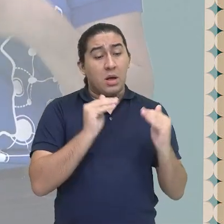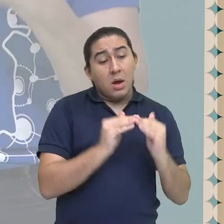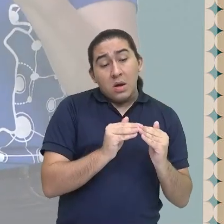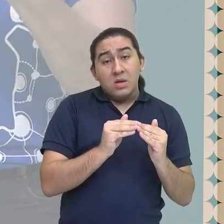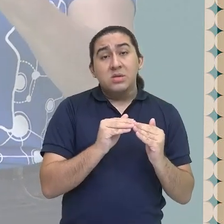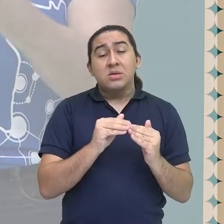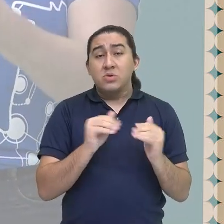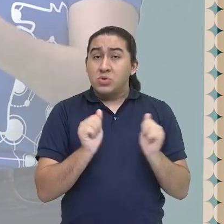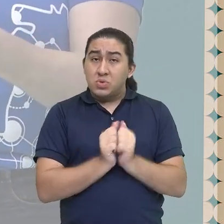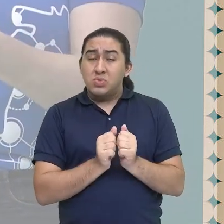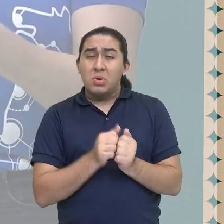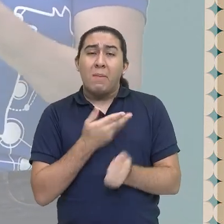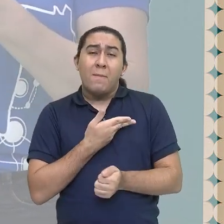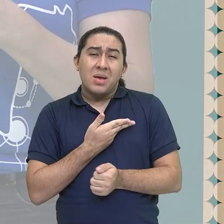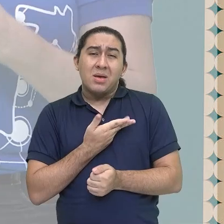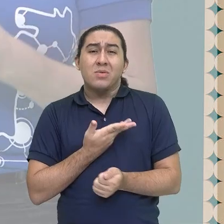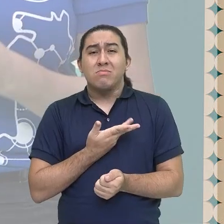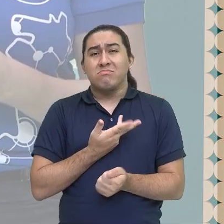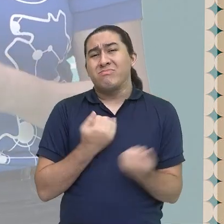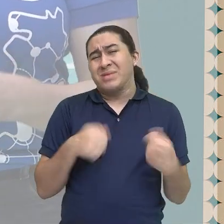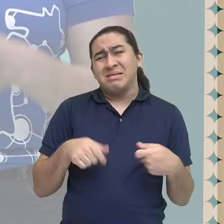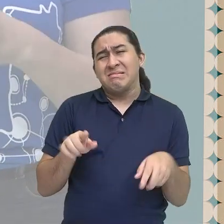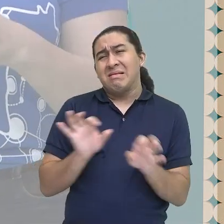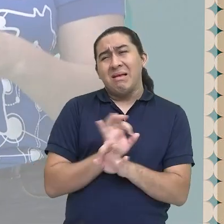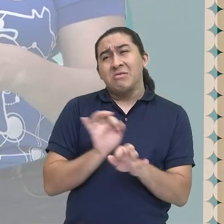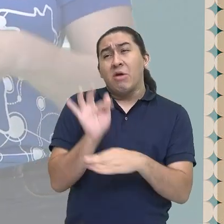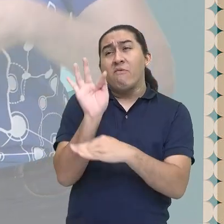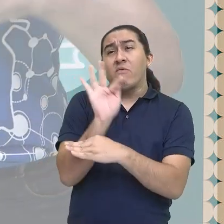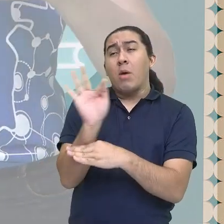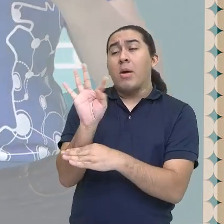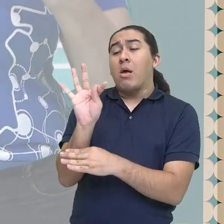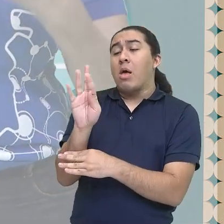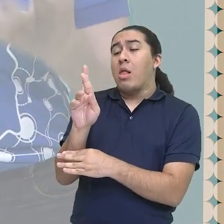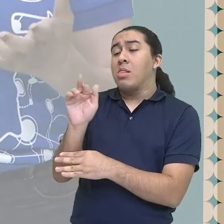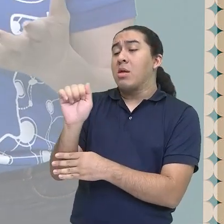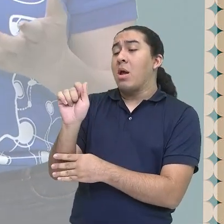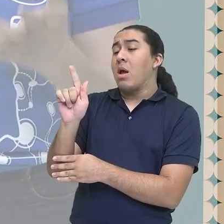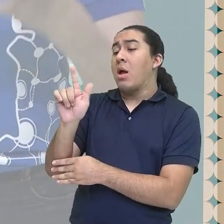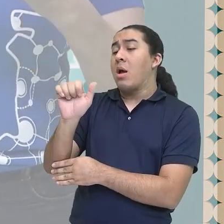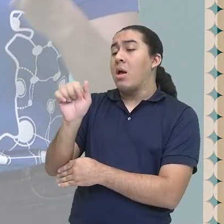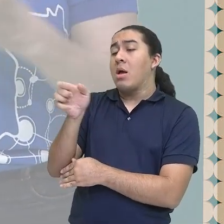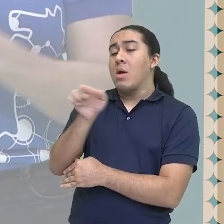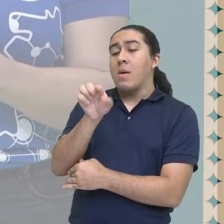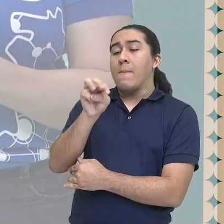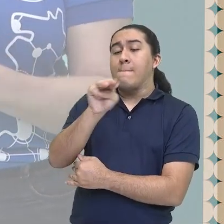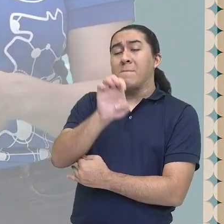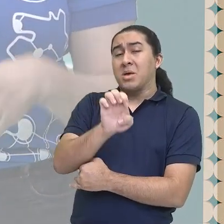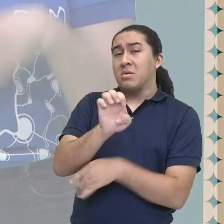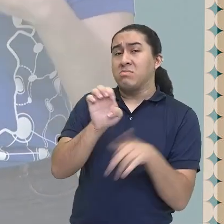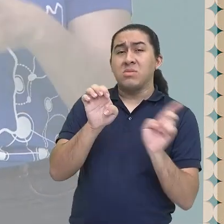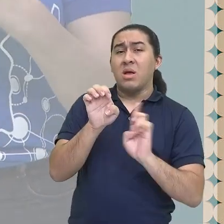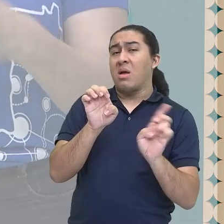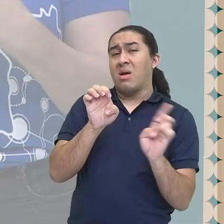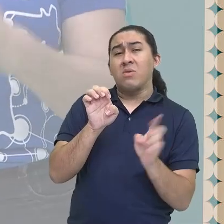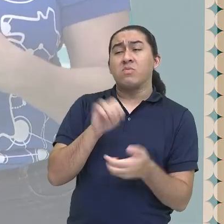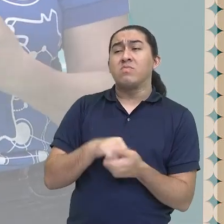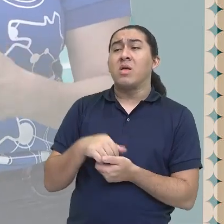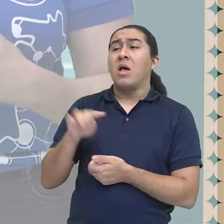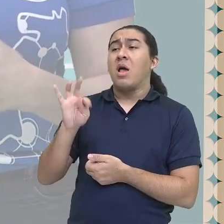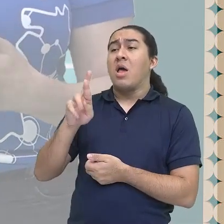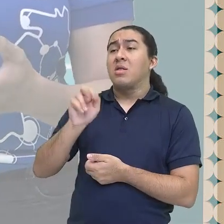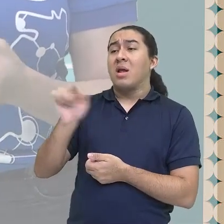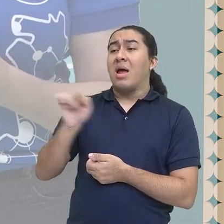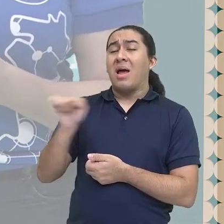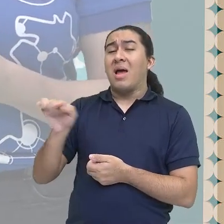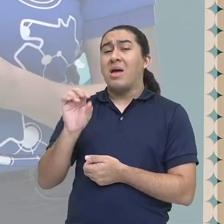ó, traga-me a farinha, né? Traga-me aquela bola. Então, não, olha, traz ou